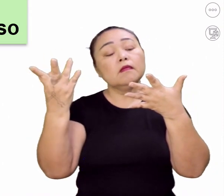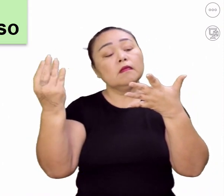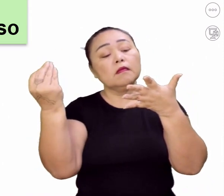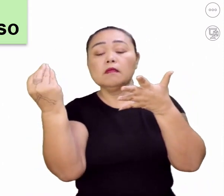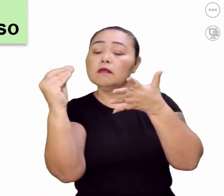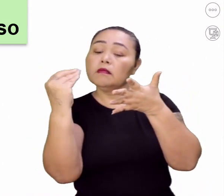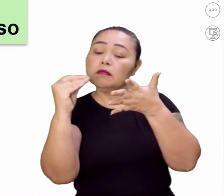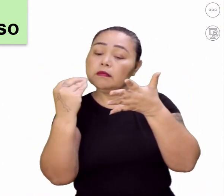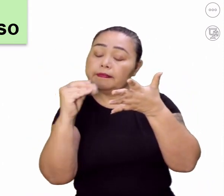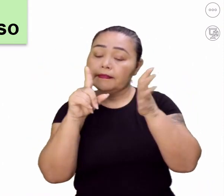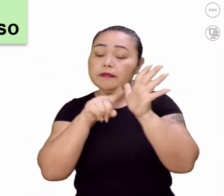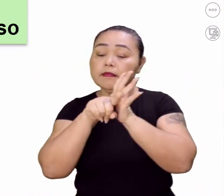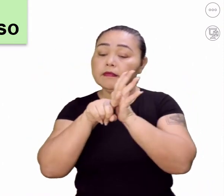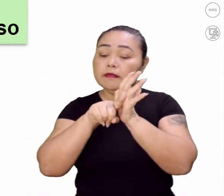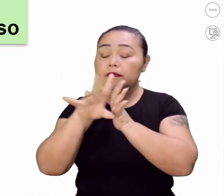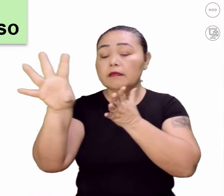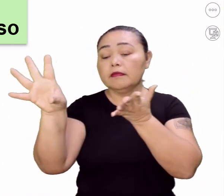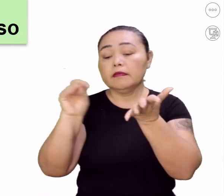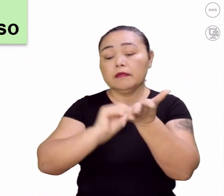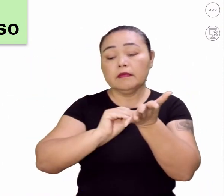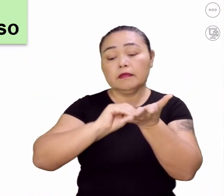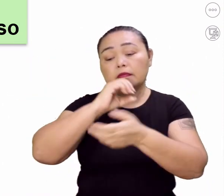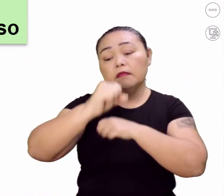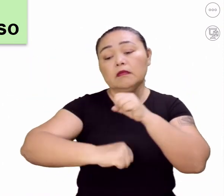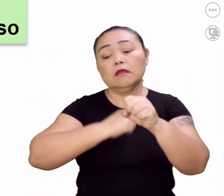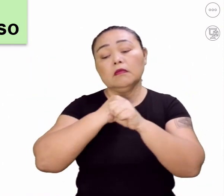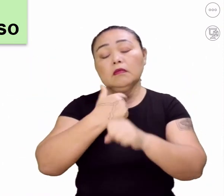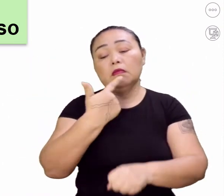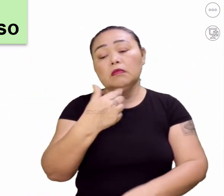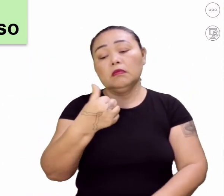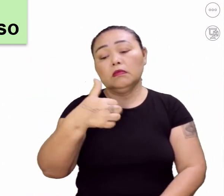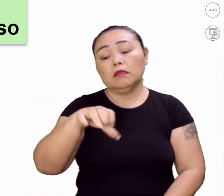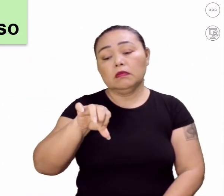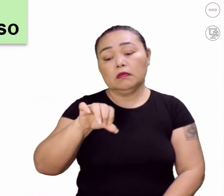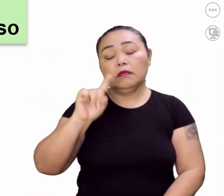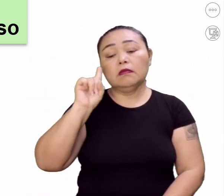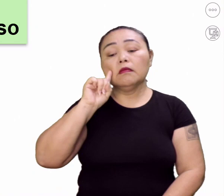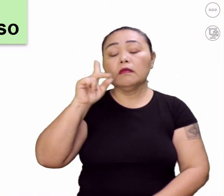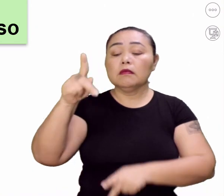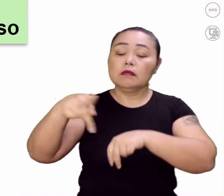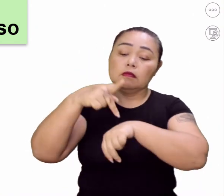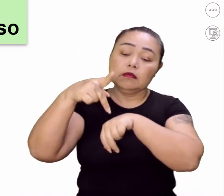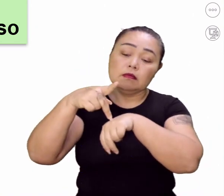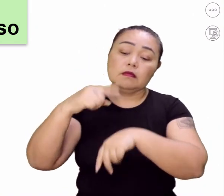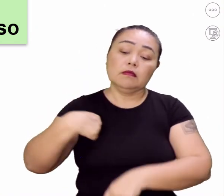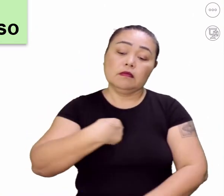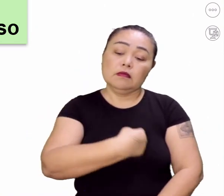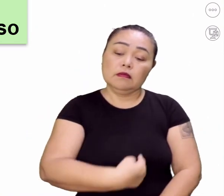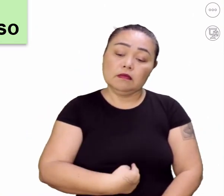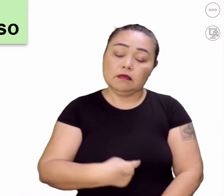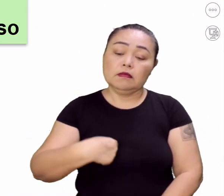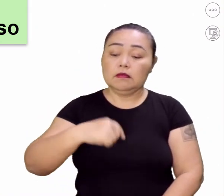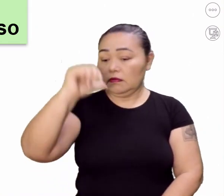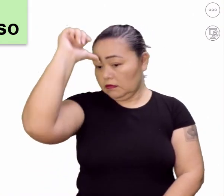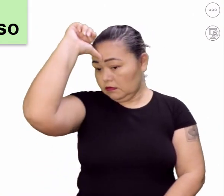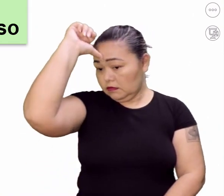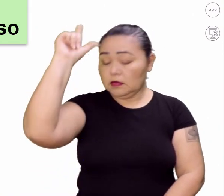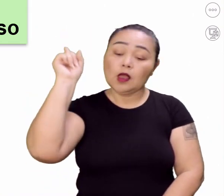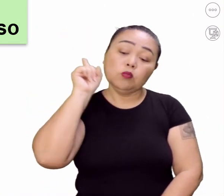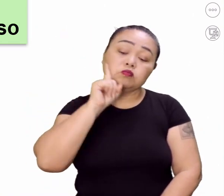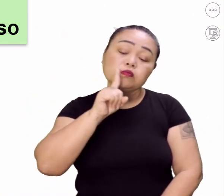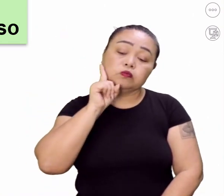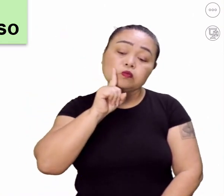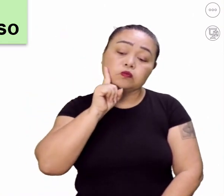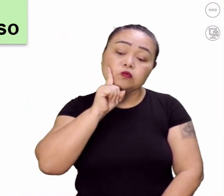referentes a 2019. Então, são os principais países populosos da Terra: China, Índia, Estados